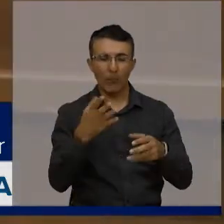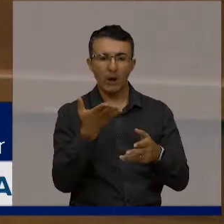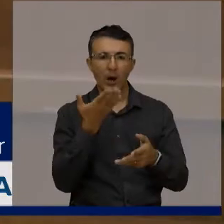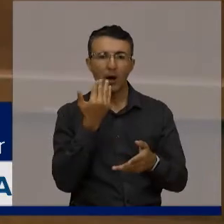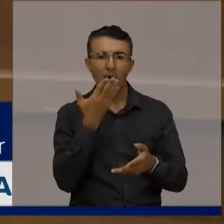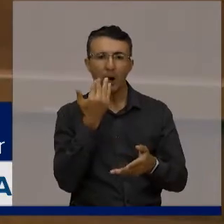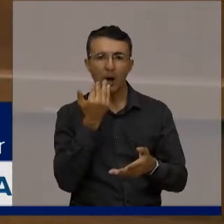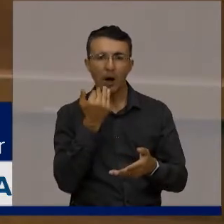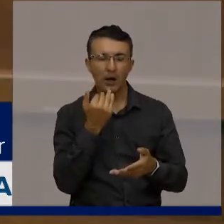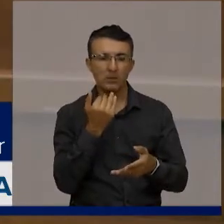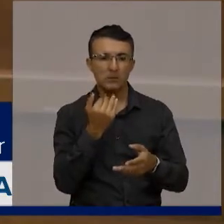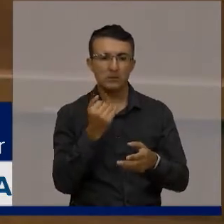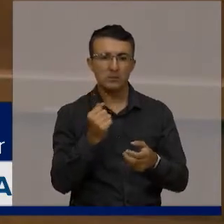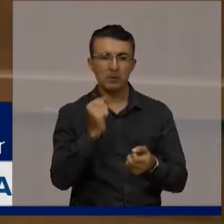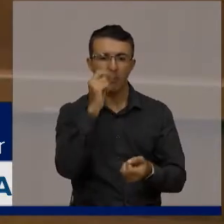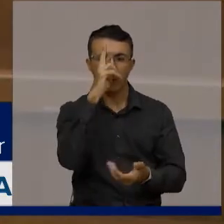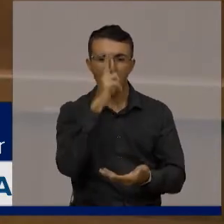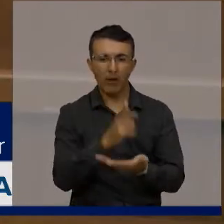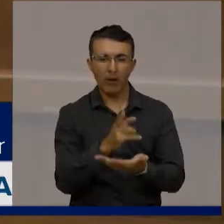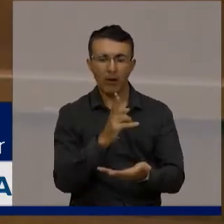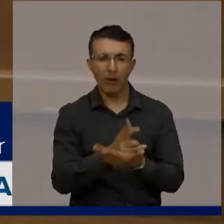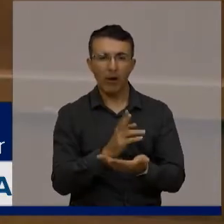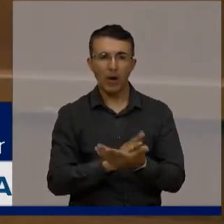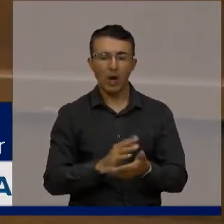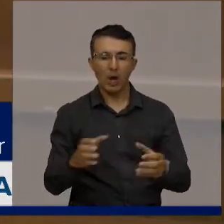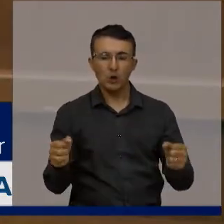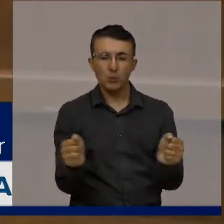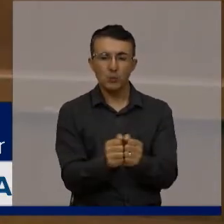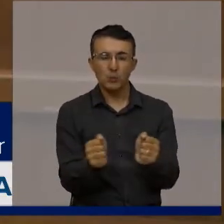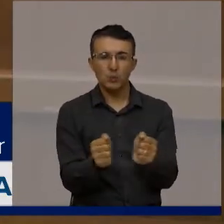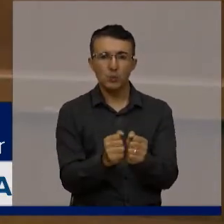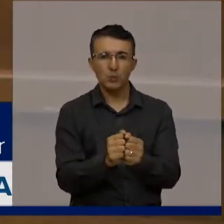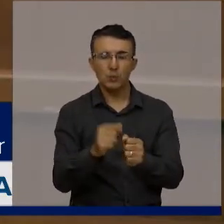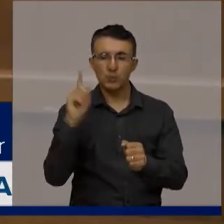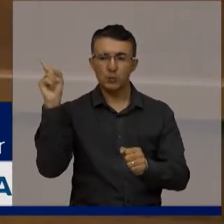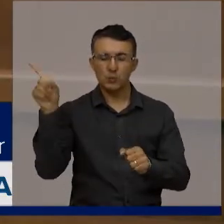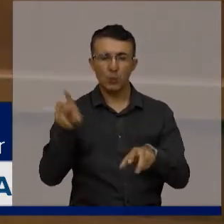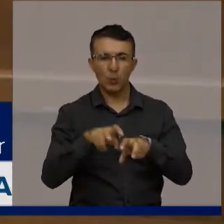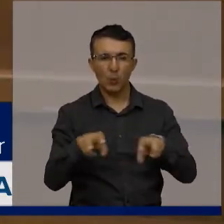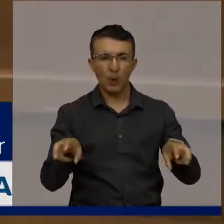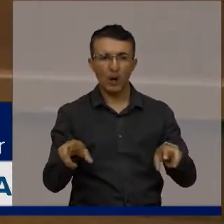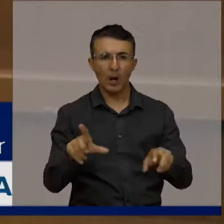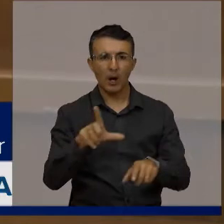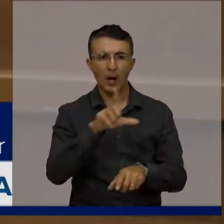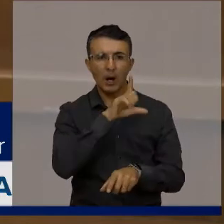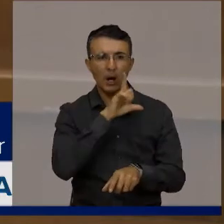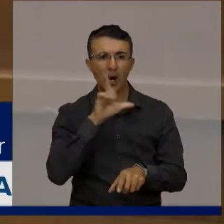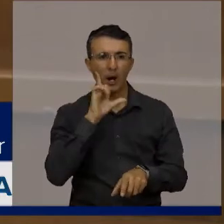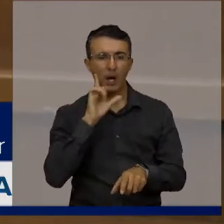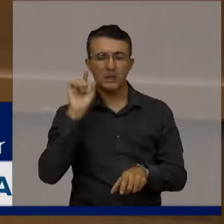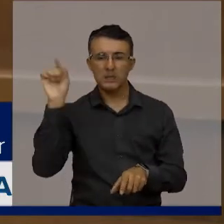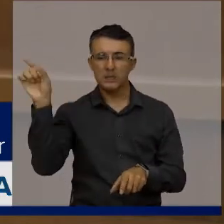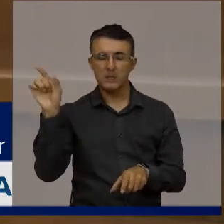Embraer, dando Feliz Natal para todos os funcionários que ele podia. Então, merecido, Osiris Silva